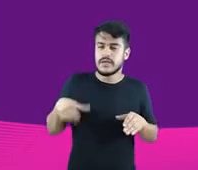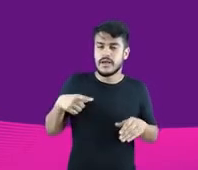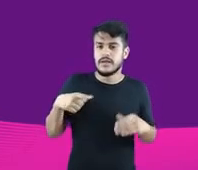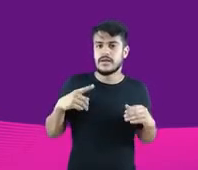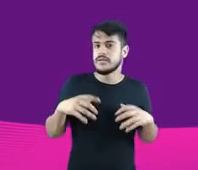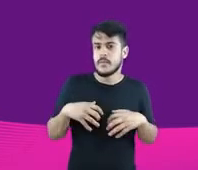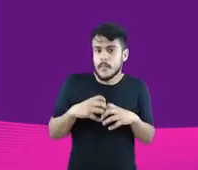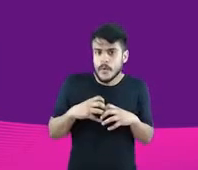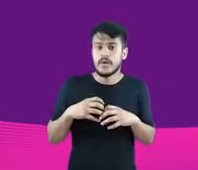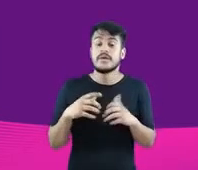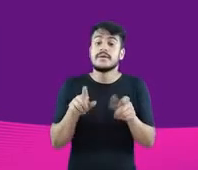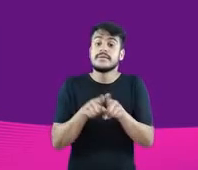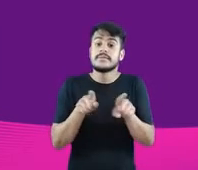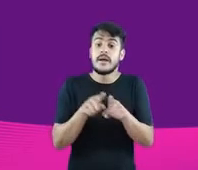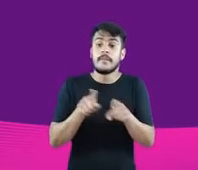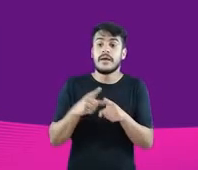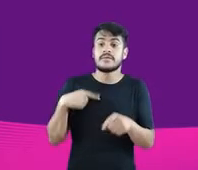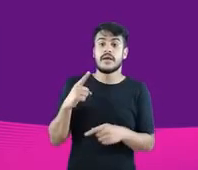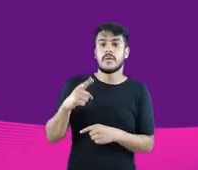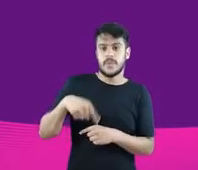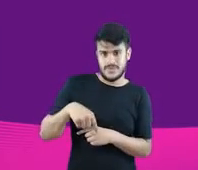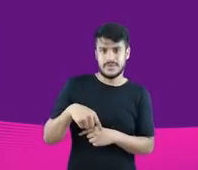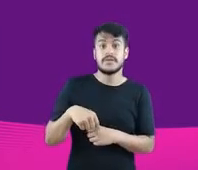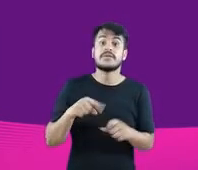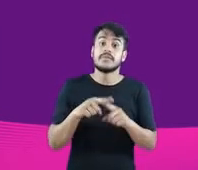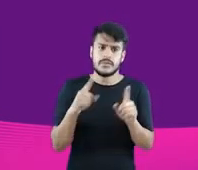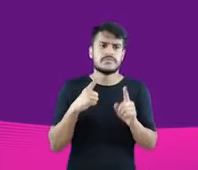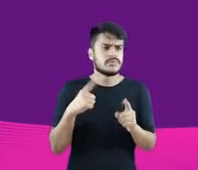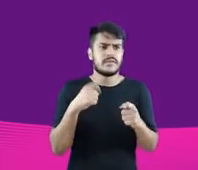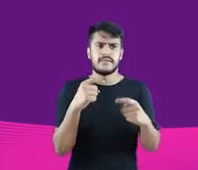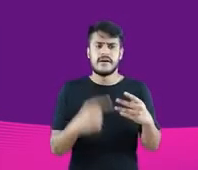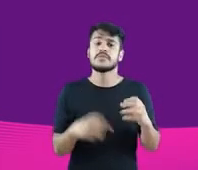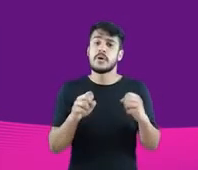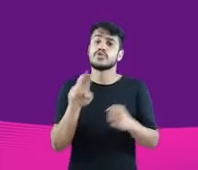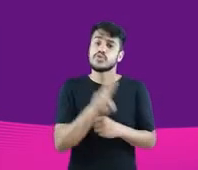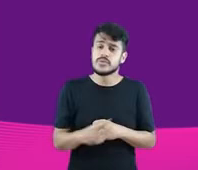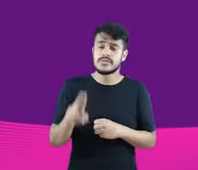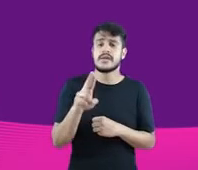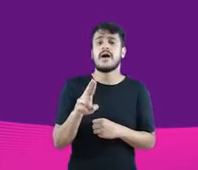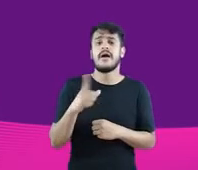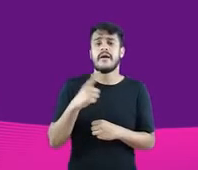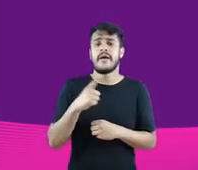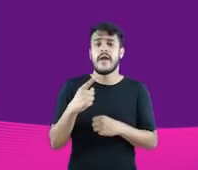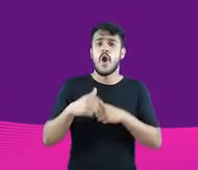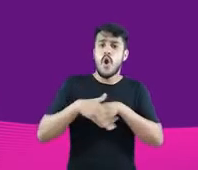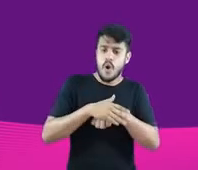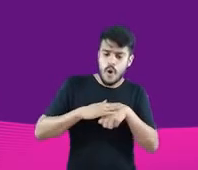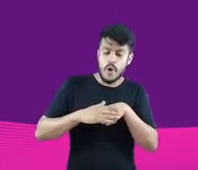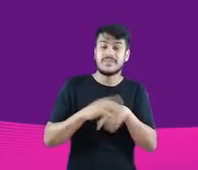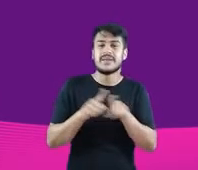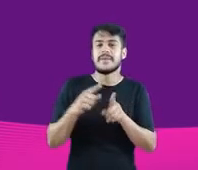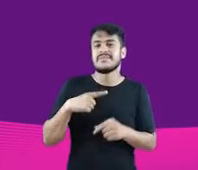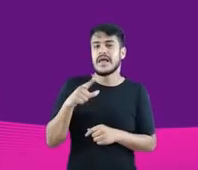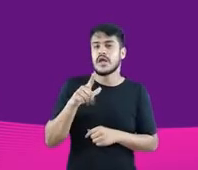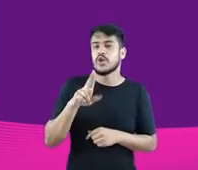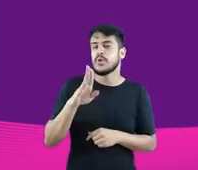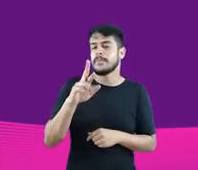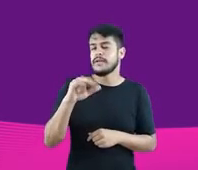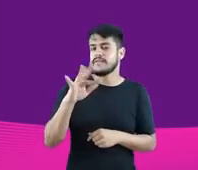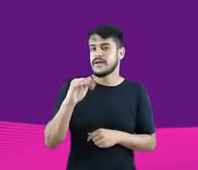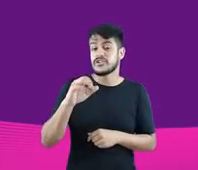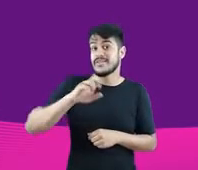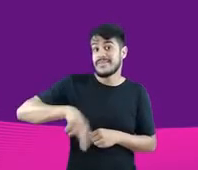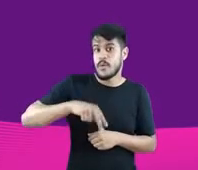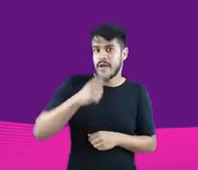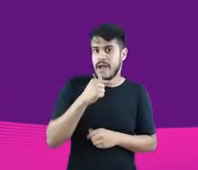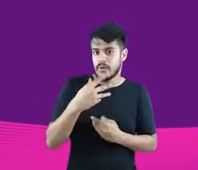então, lubrificantes e hidratantes, principalmente lubrificantes não à base de água, né, bioadesivos